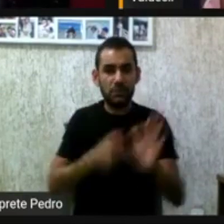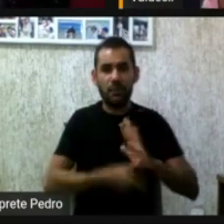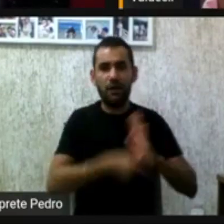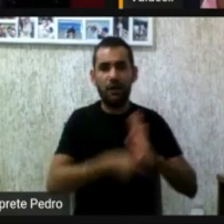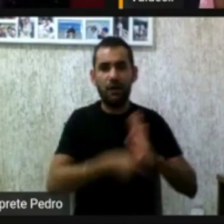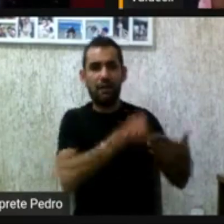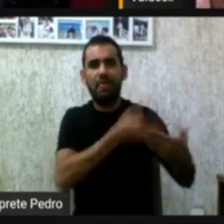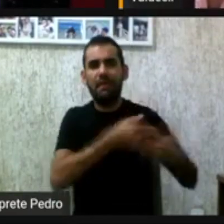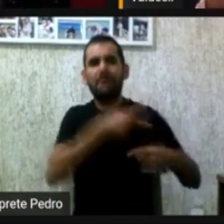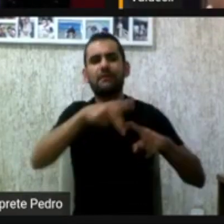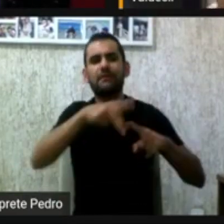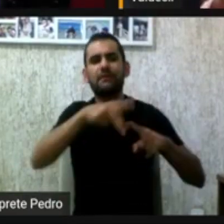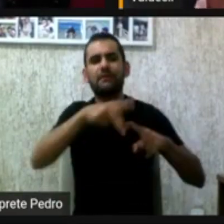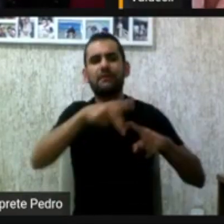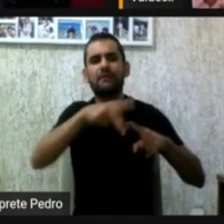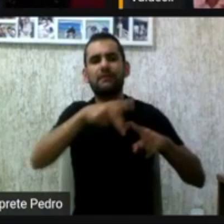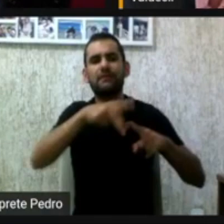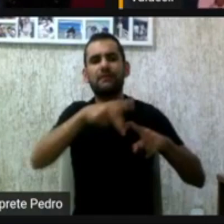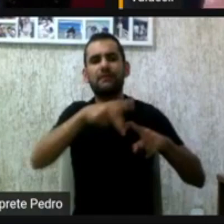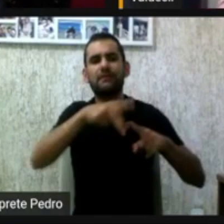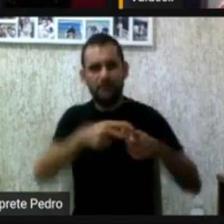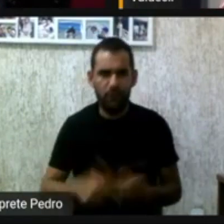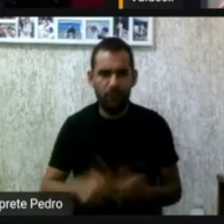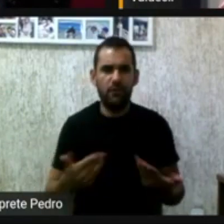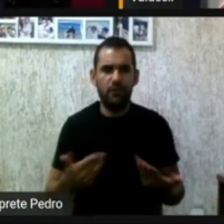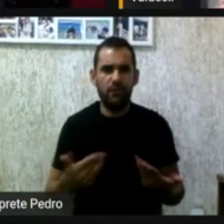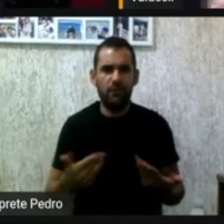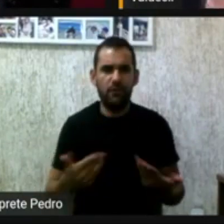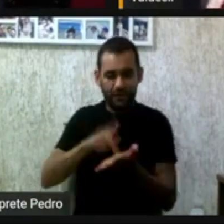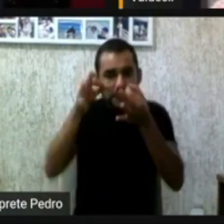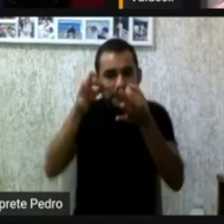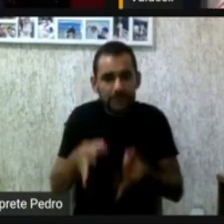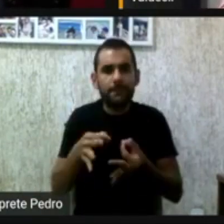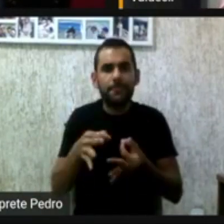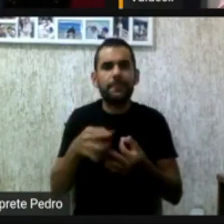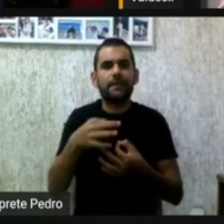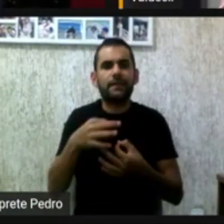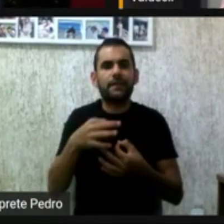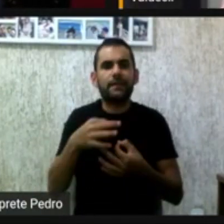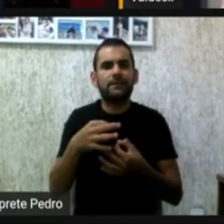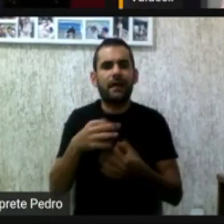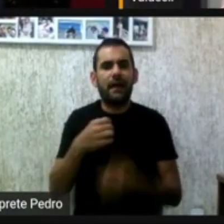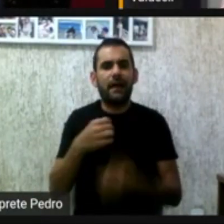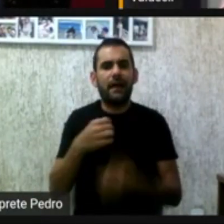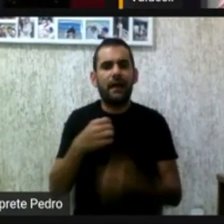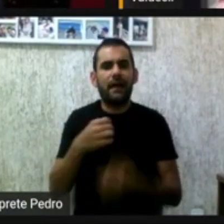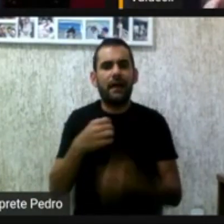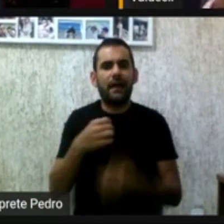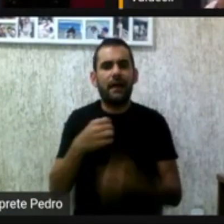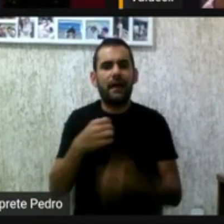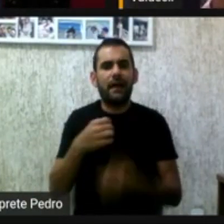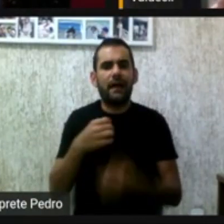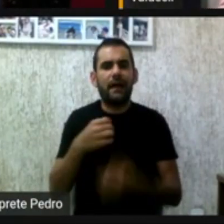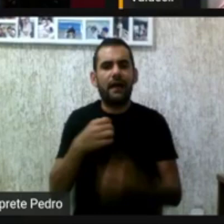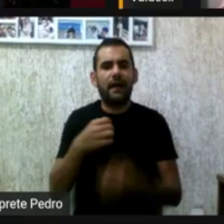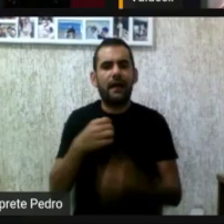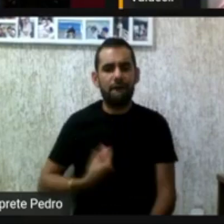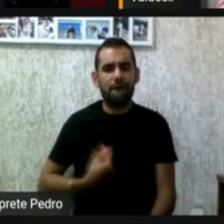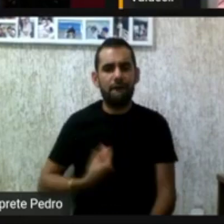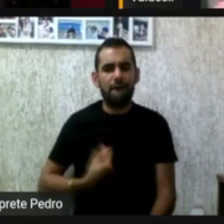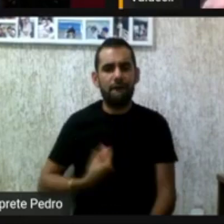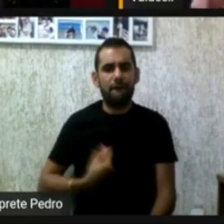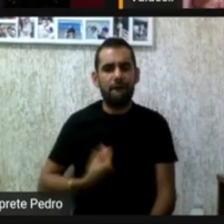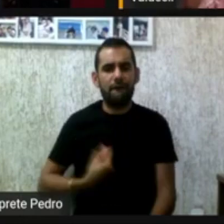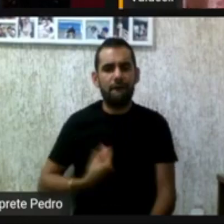direcionar para onde realmente afeta a vida da população? Será que